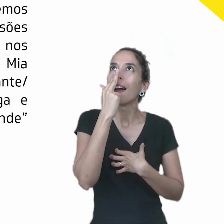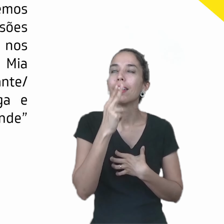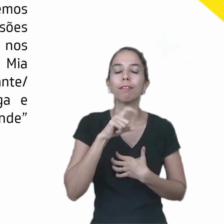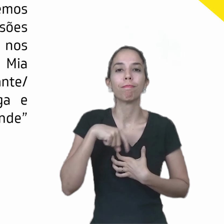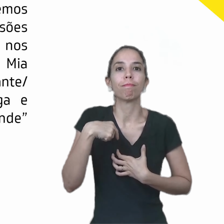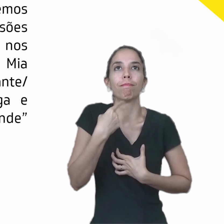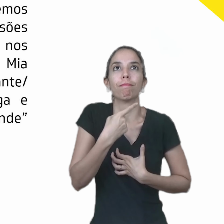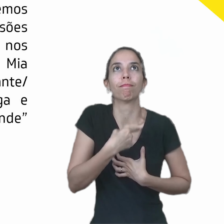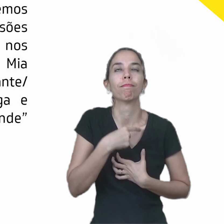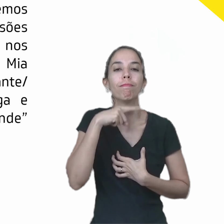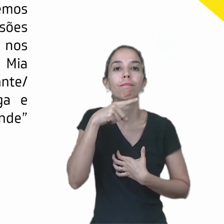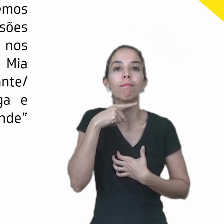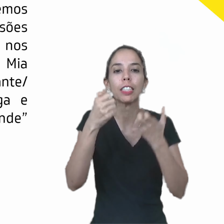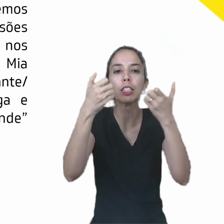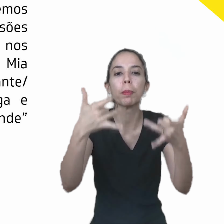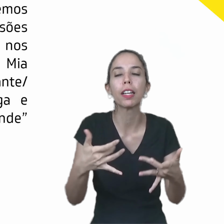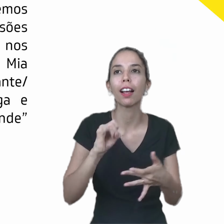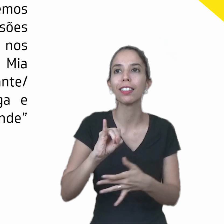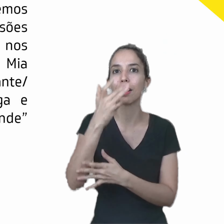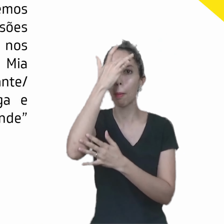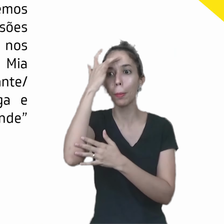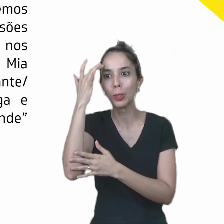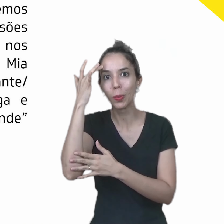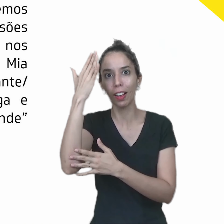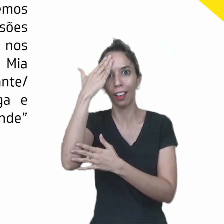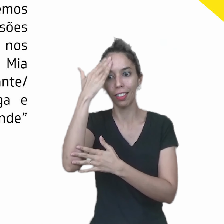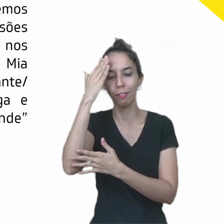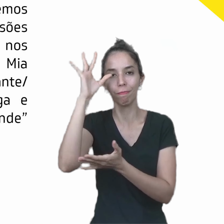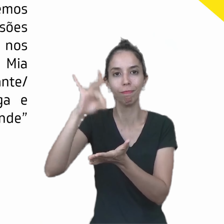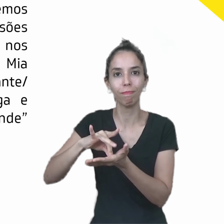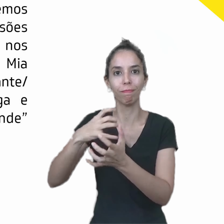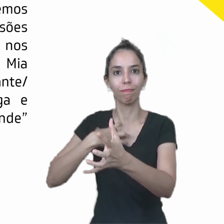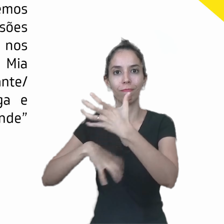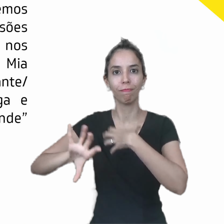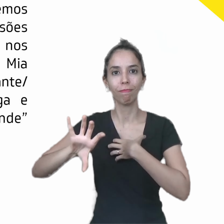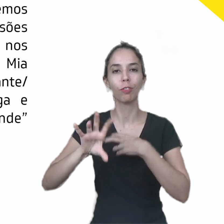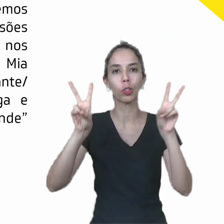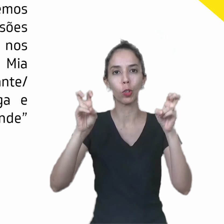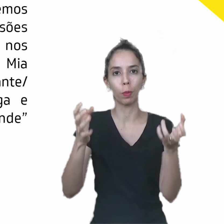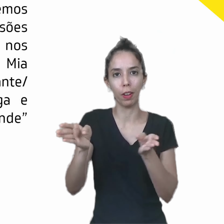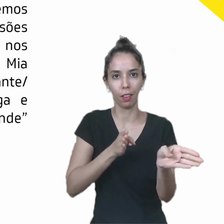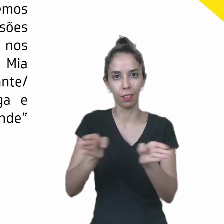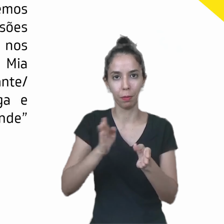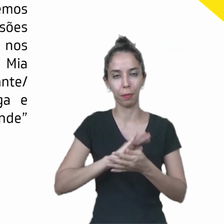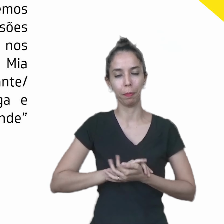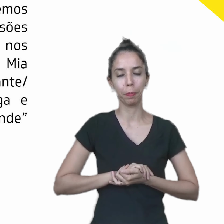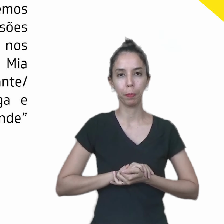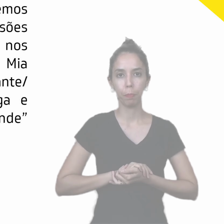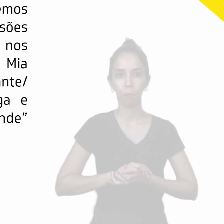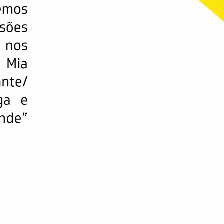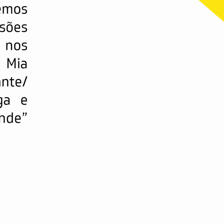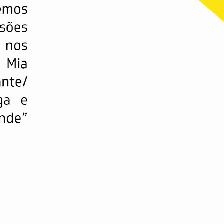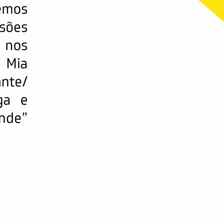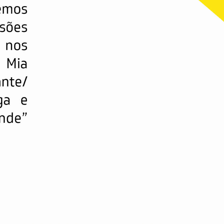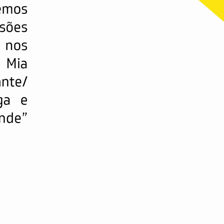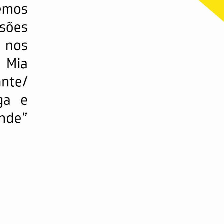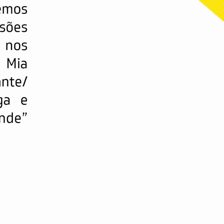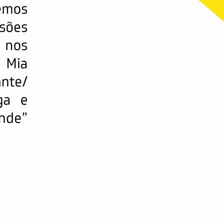acessibilizadora. Aquela sensação vaga e difícil de descrever quando alguém entende as suas